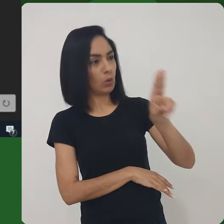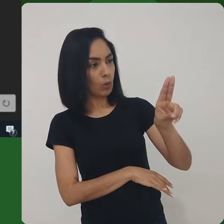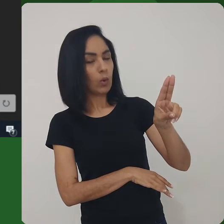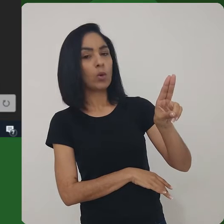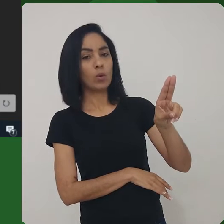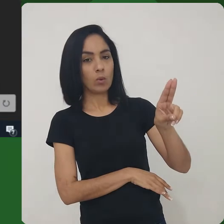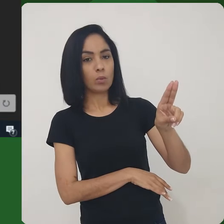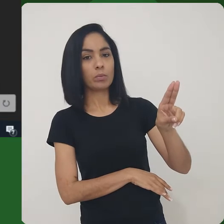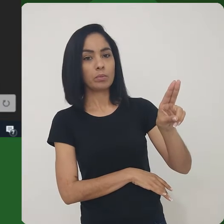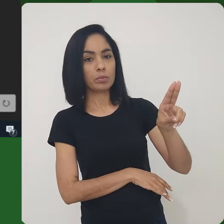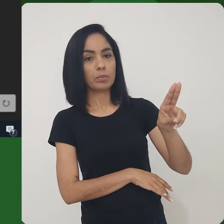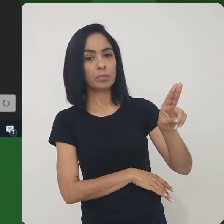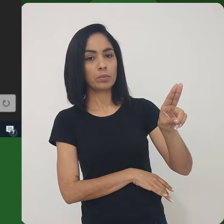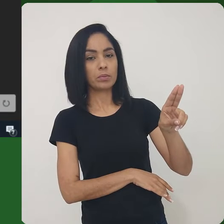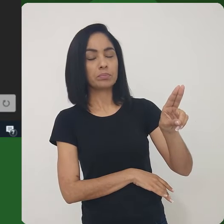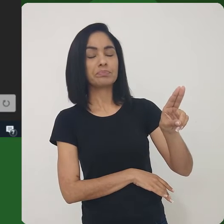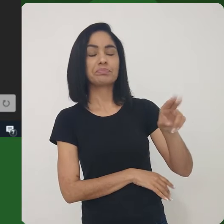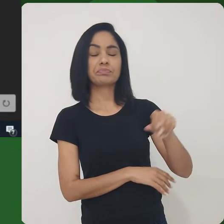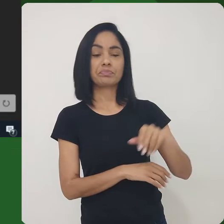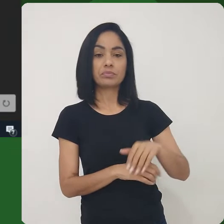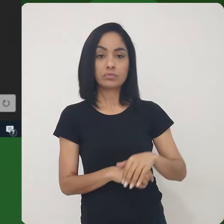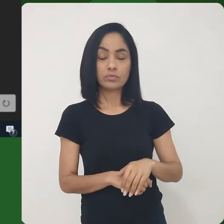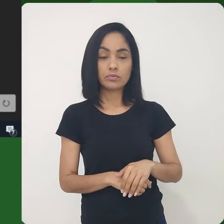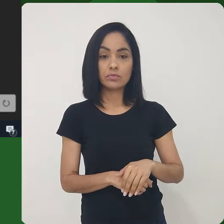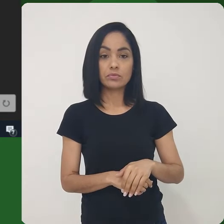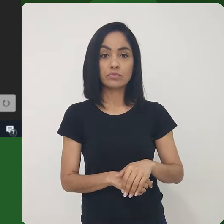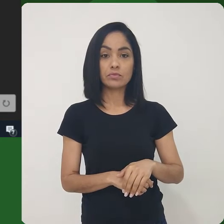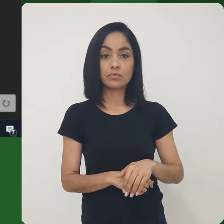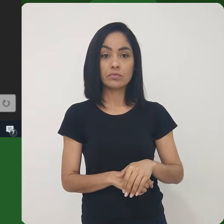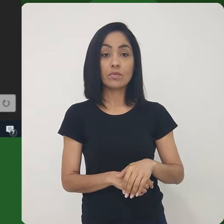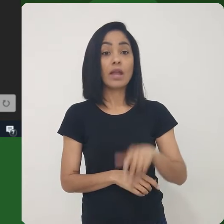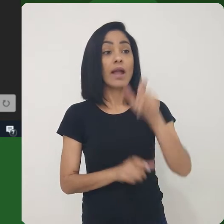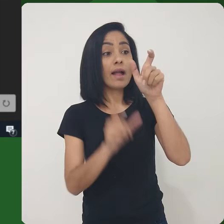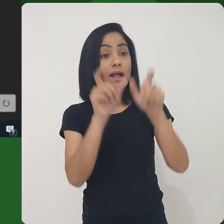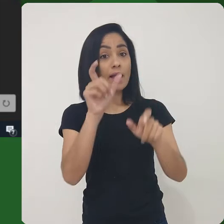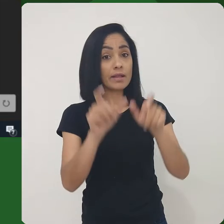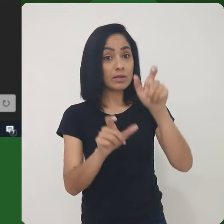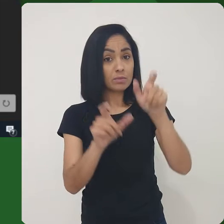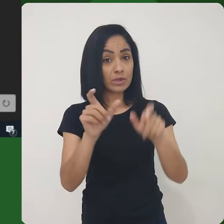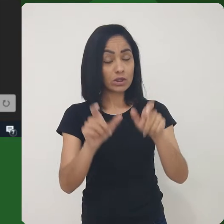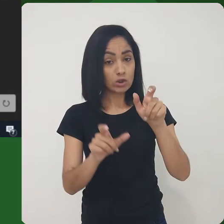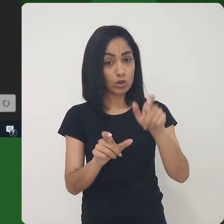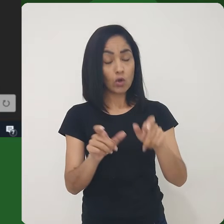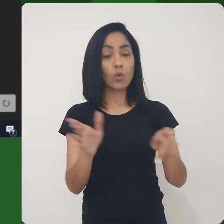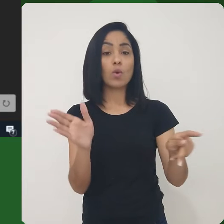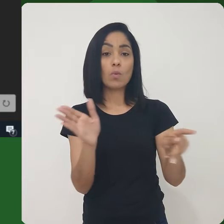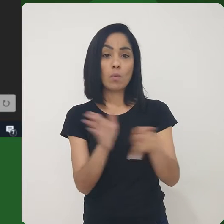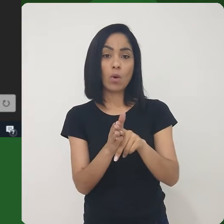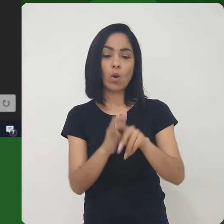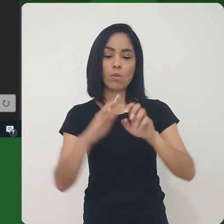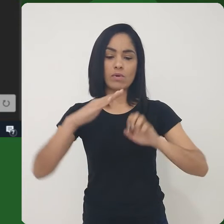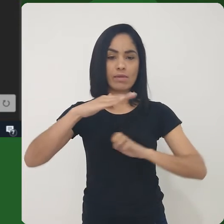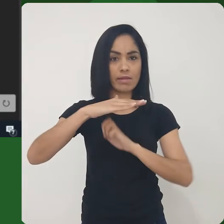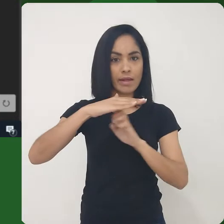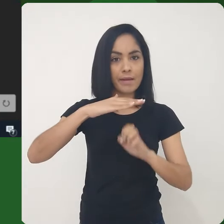secretariada, né, por Beltrana, os membros da diretoria financeira e os gerentes comerciais